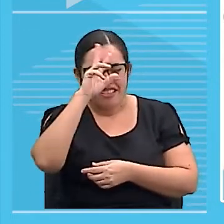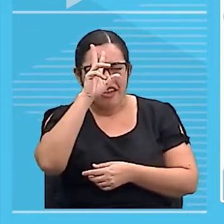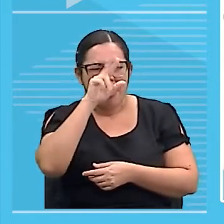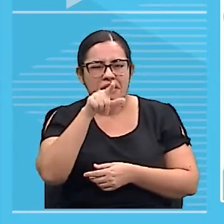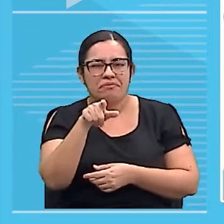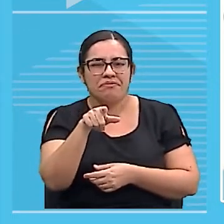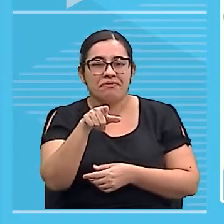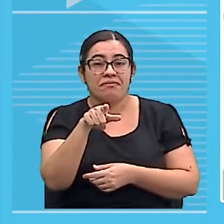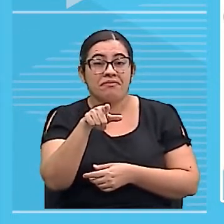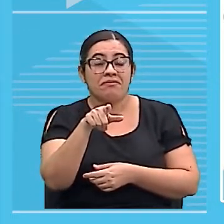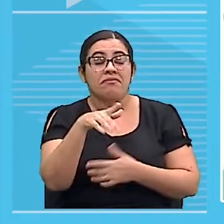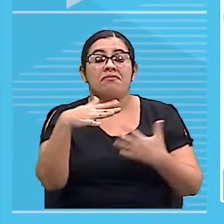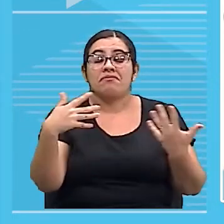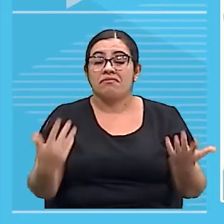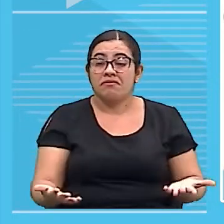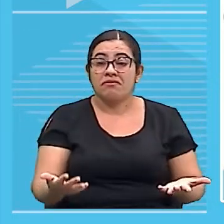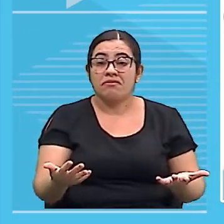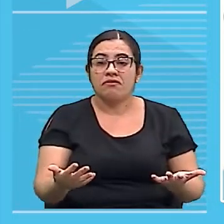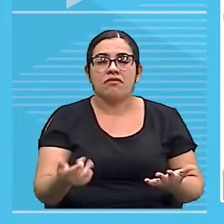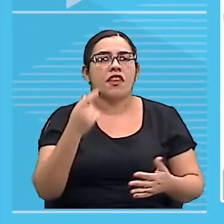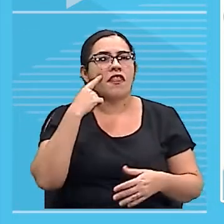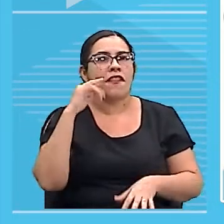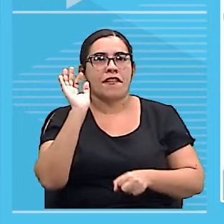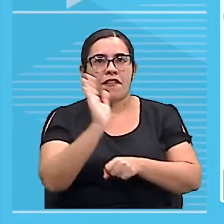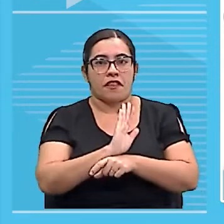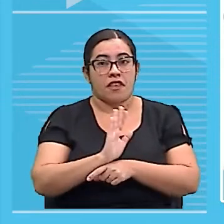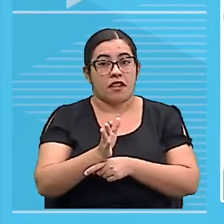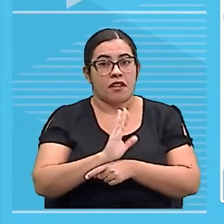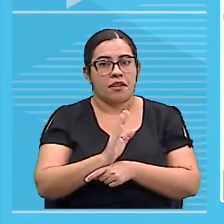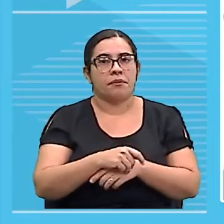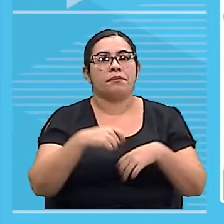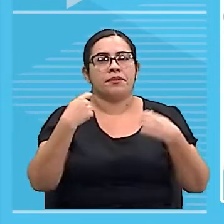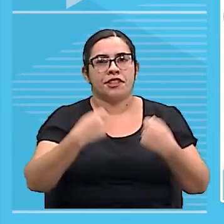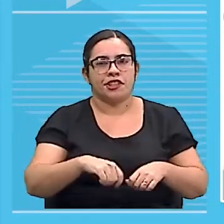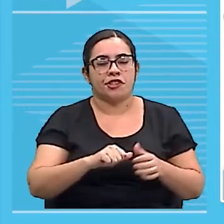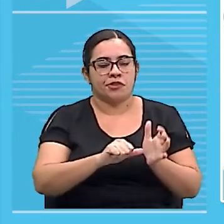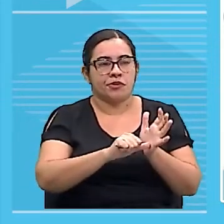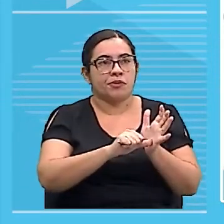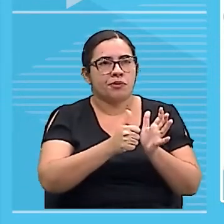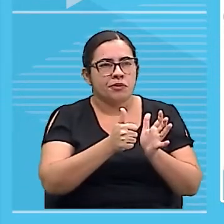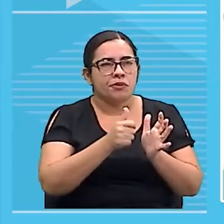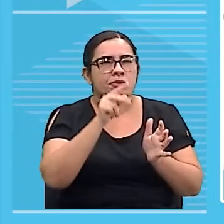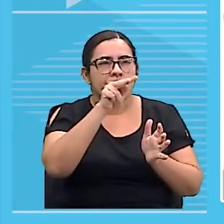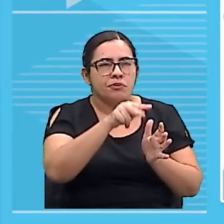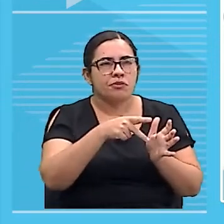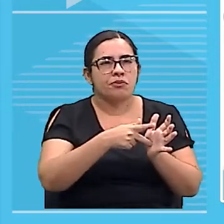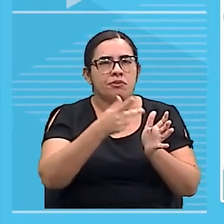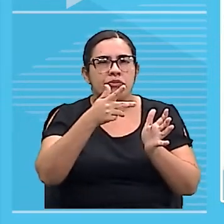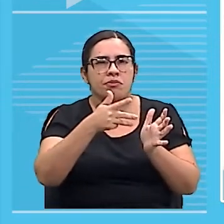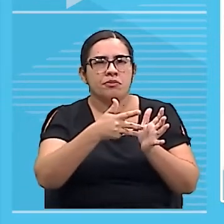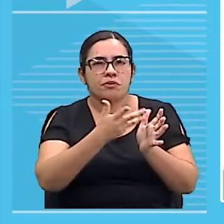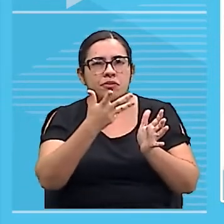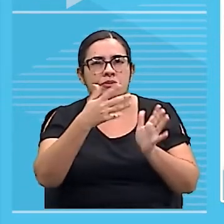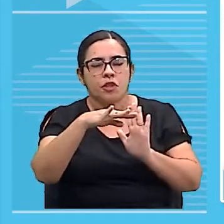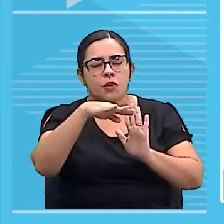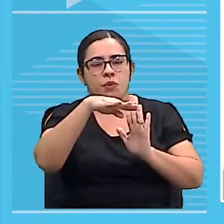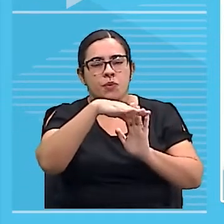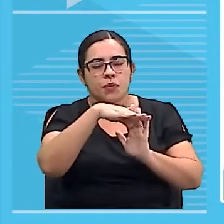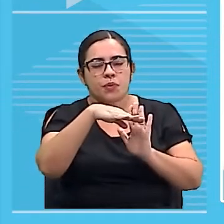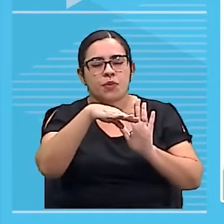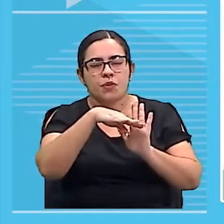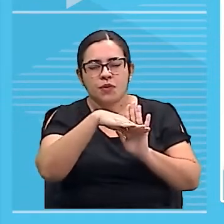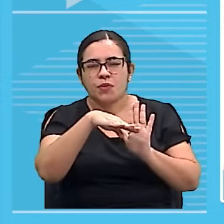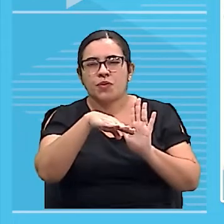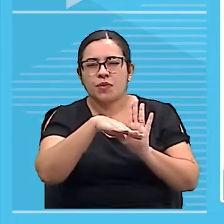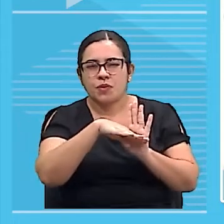é toda série você tem que seguir e a seguir uma continuidade